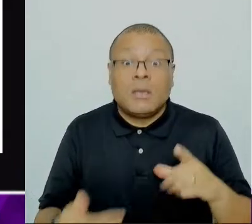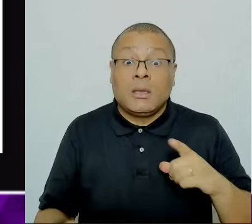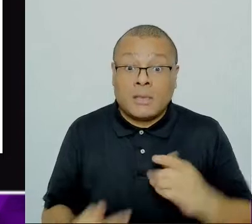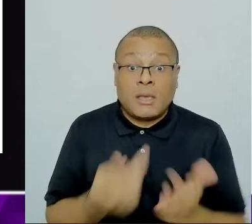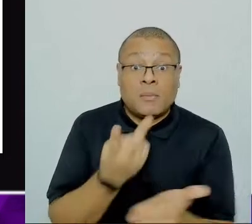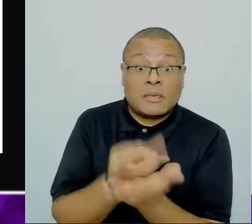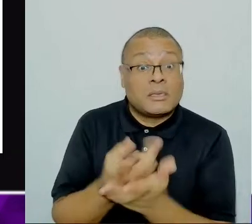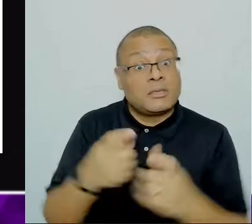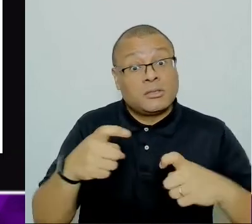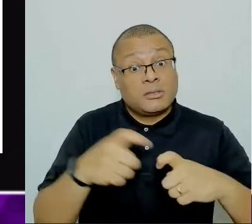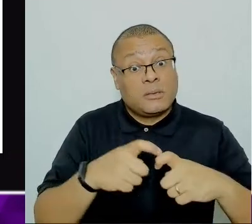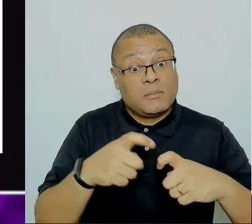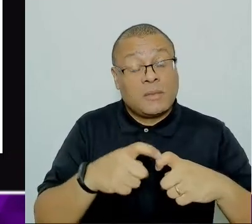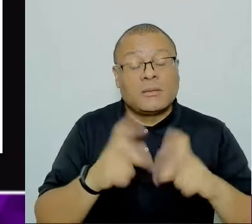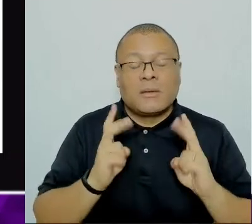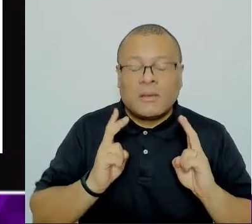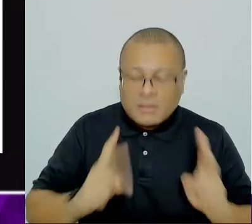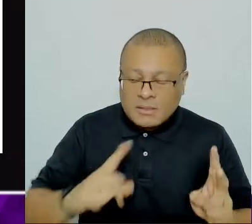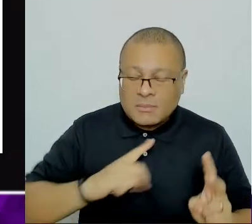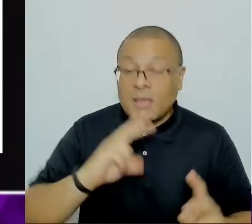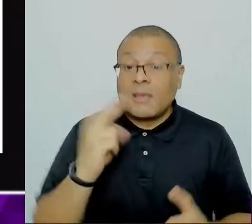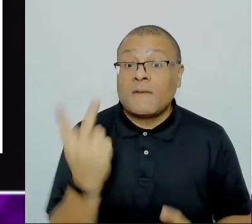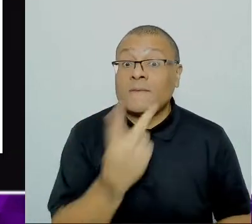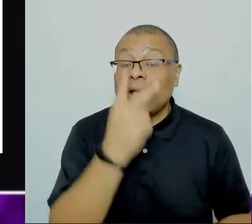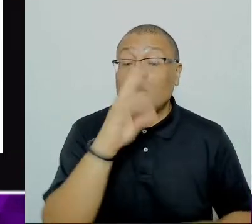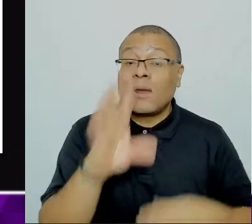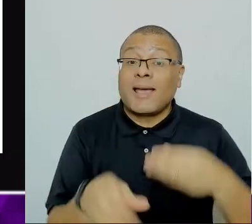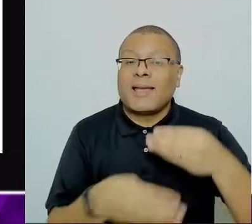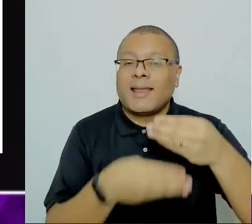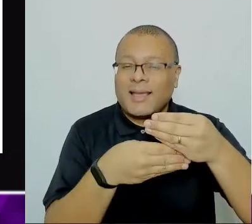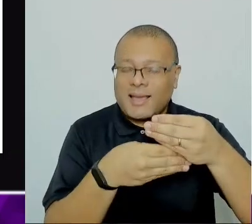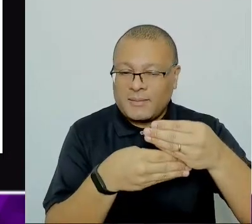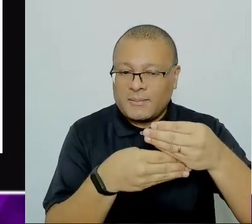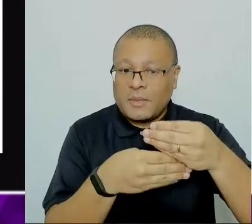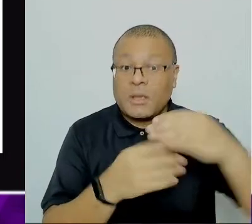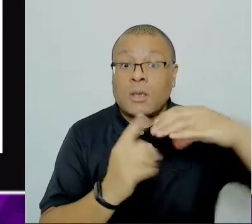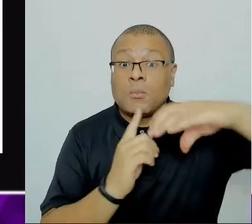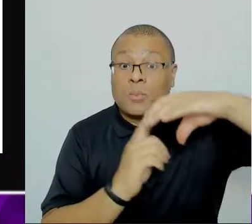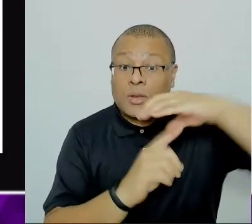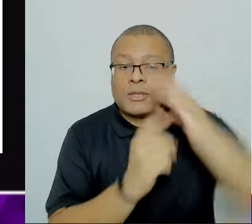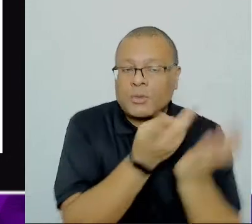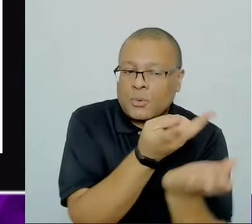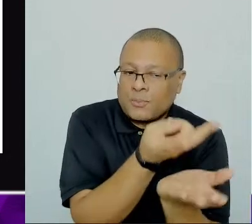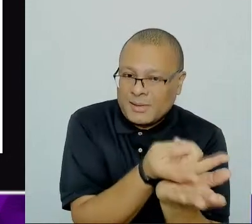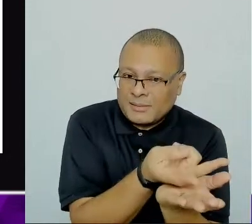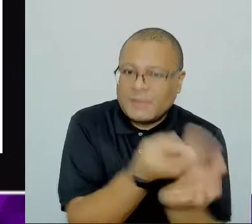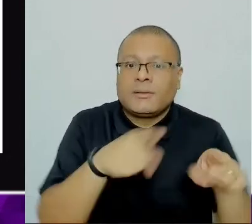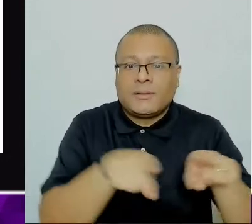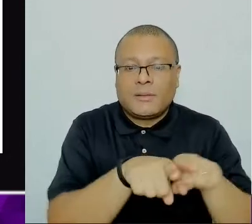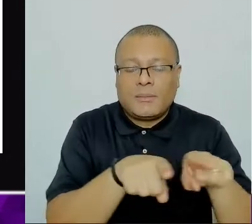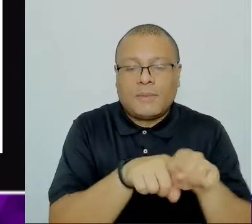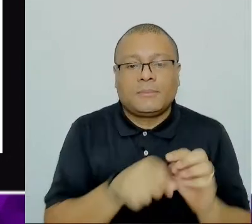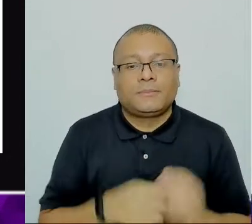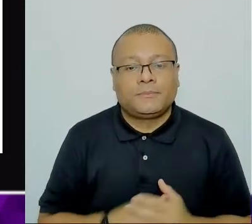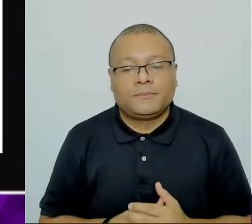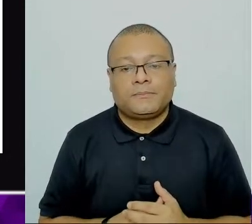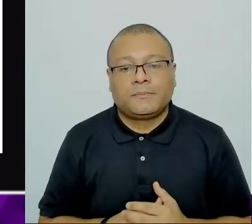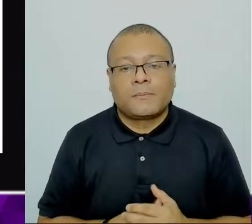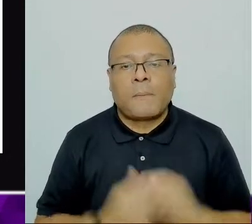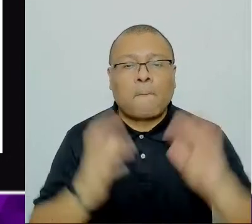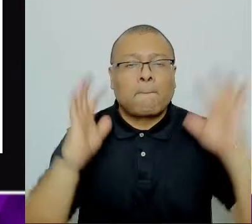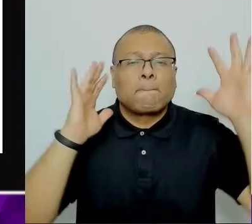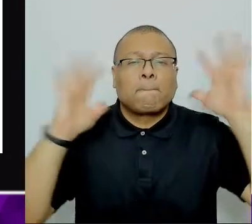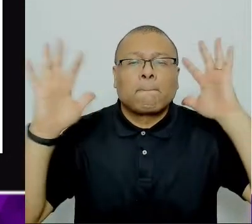que a gente sempre tem que trazer valor, gerar valor para o cliente e para o paciente também. Agora, pensem muito bem, e